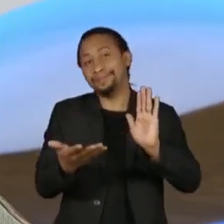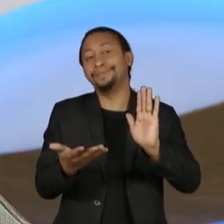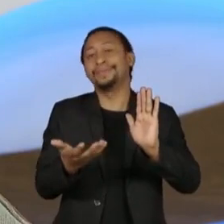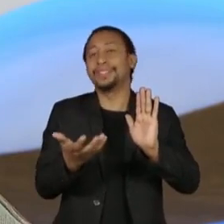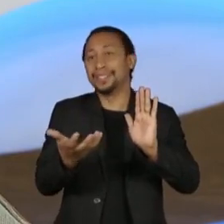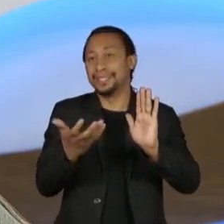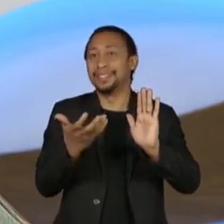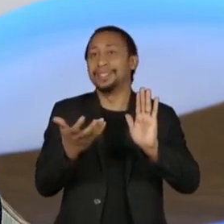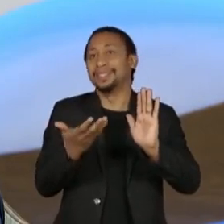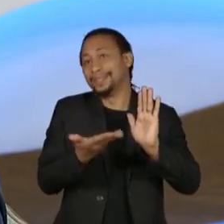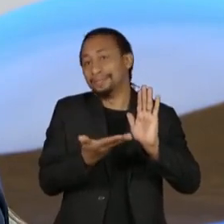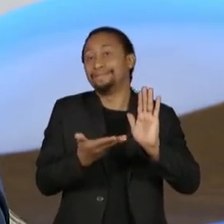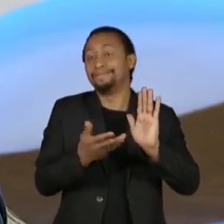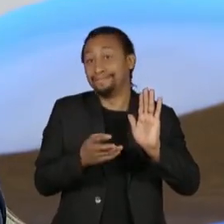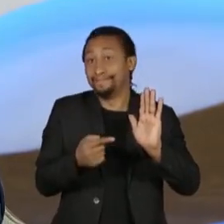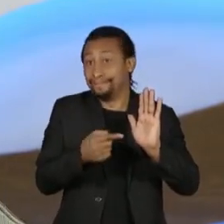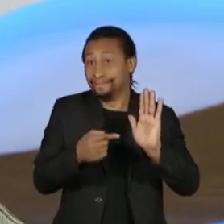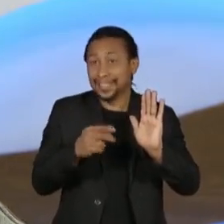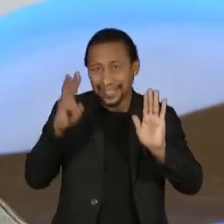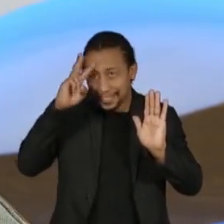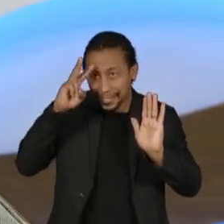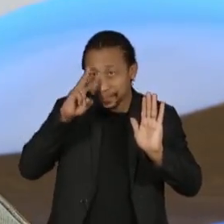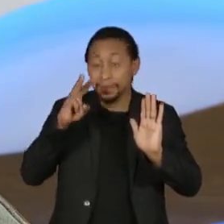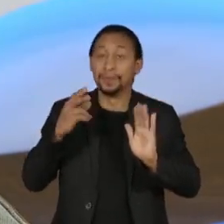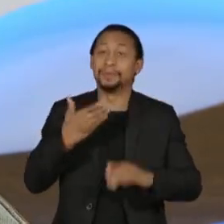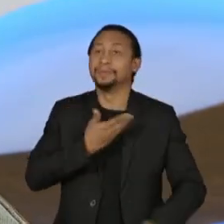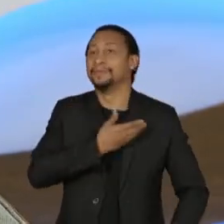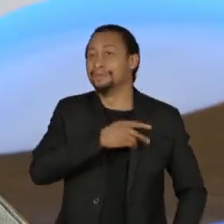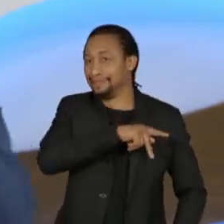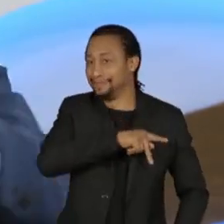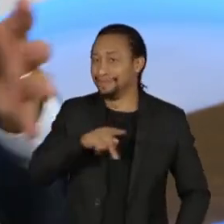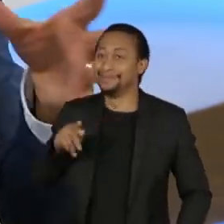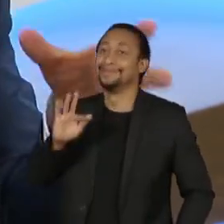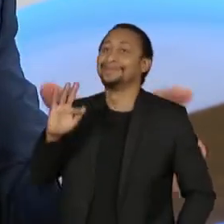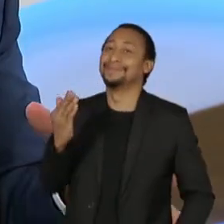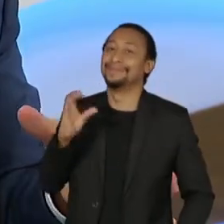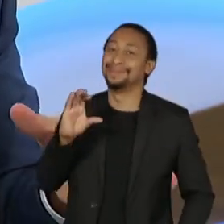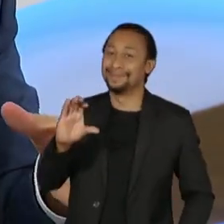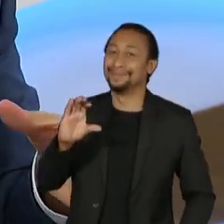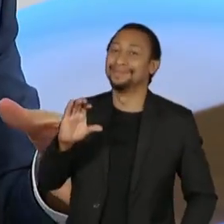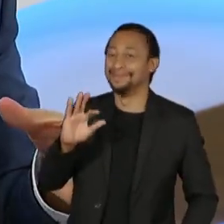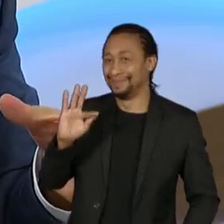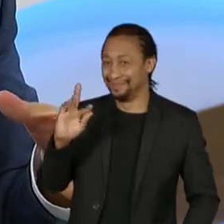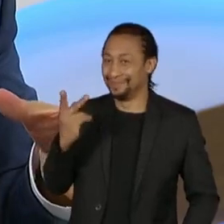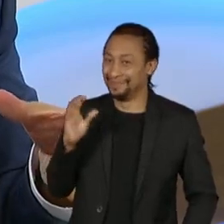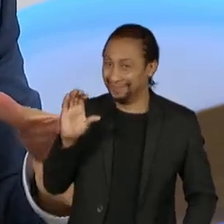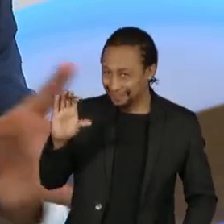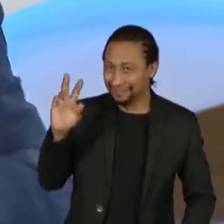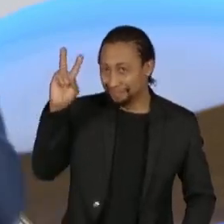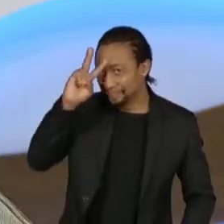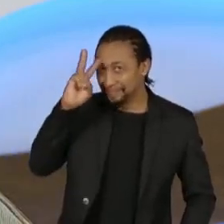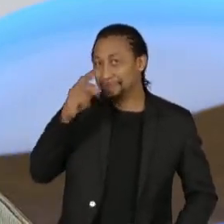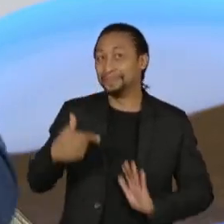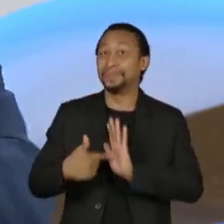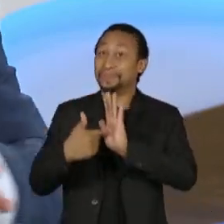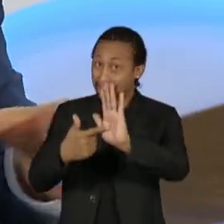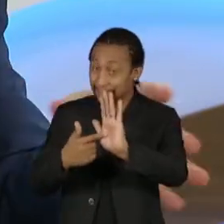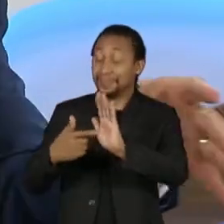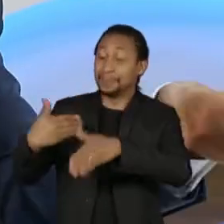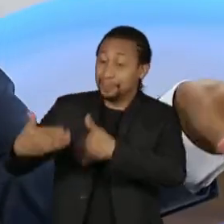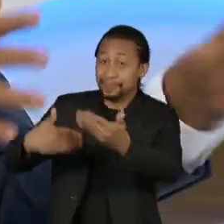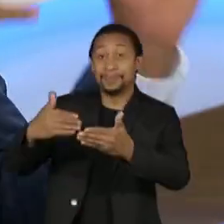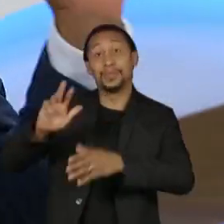como o Brasil sempre teve. O presidente Fernando Henrique criou lá atrás um fundo de estabilização, o presidente Lula melhorou e isso